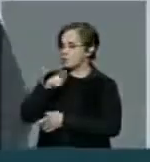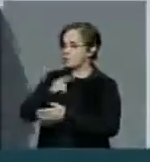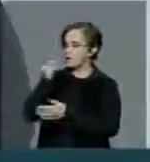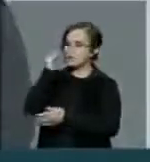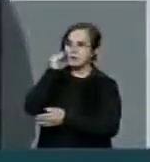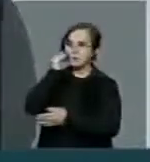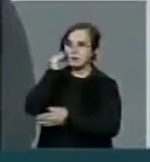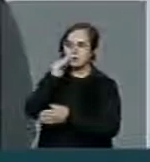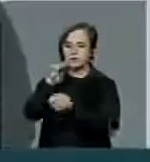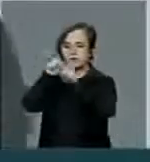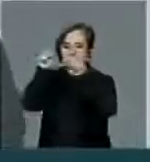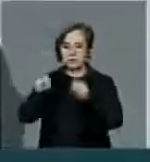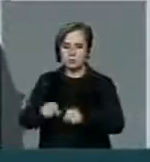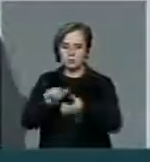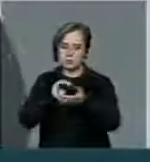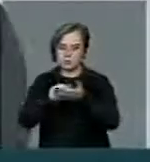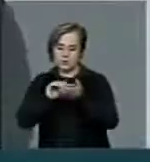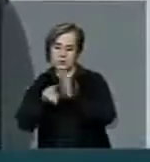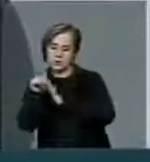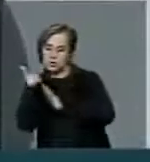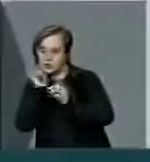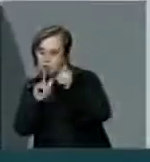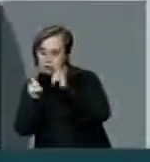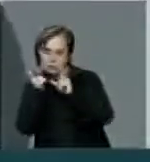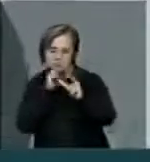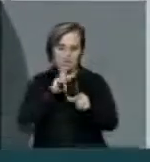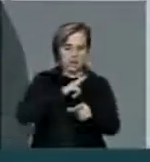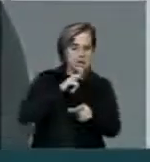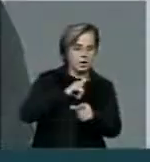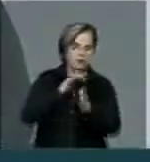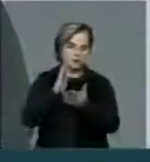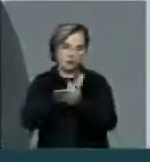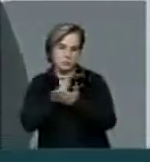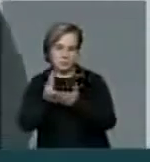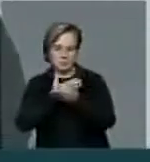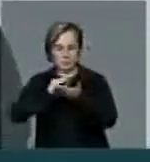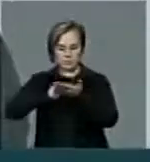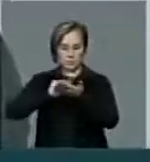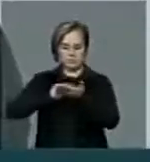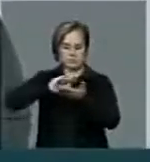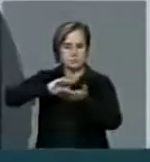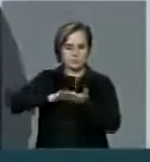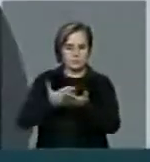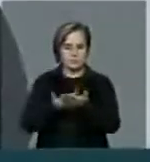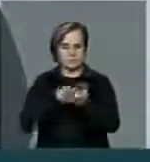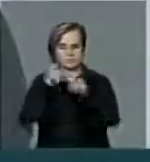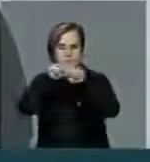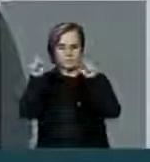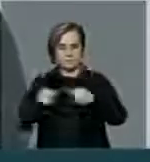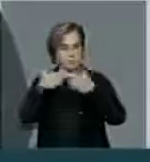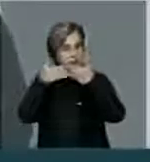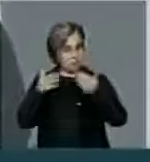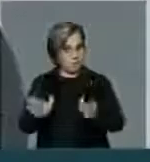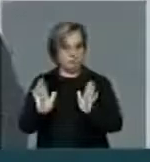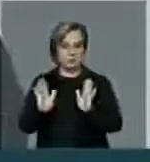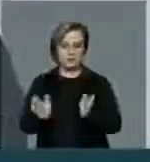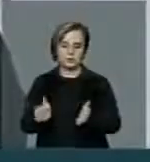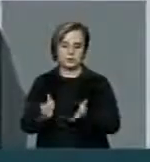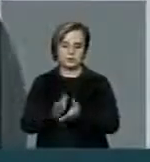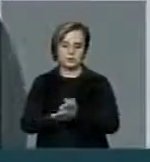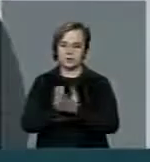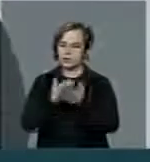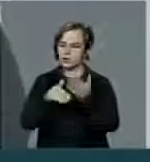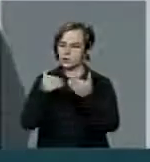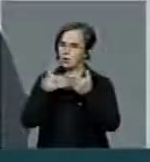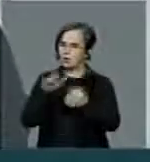secretária não funciona aqui, funciona ali, já está funcionando. Está aberto o sistema. Absolutamente aberto. O